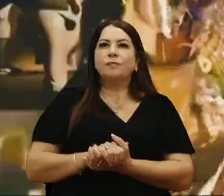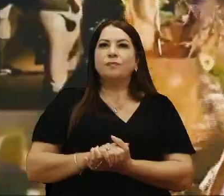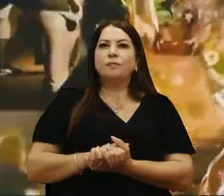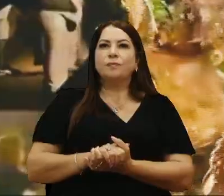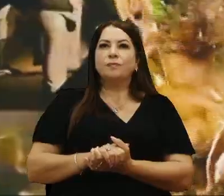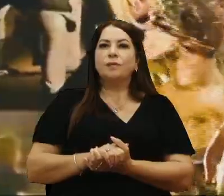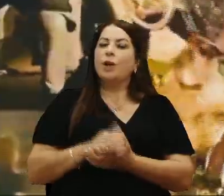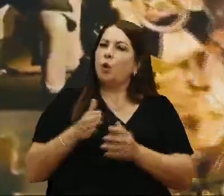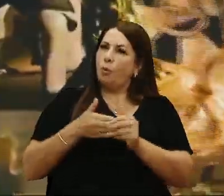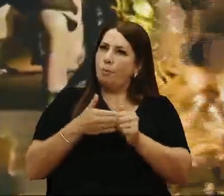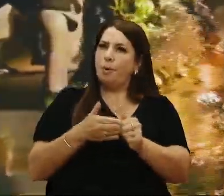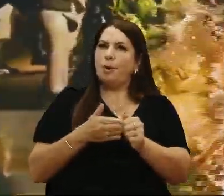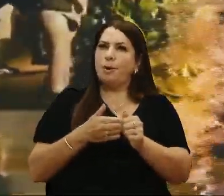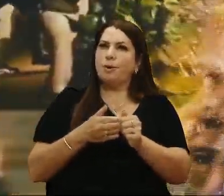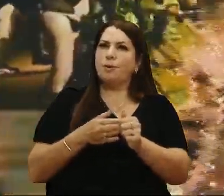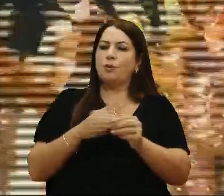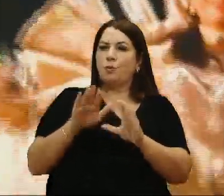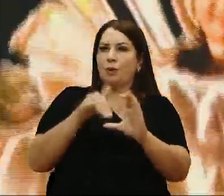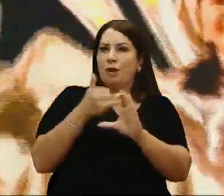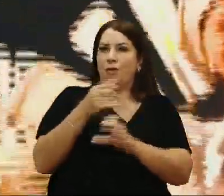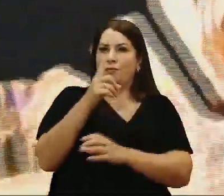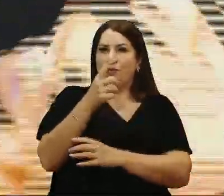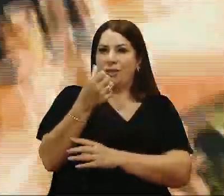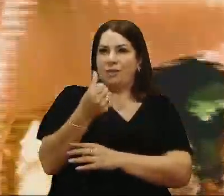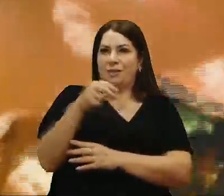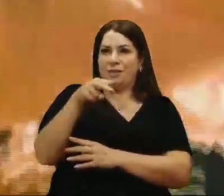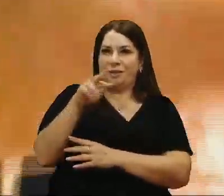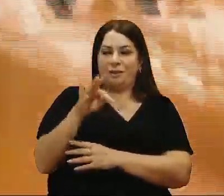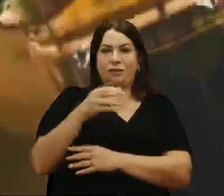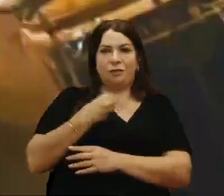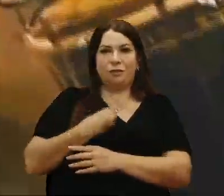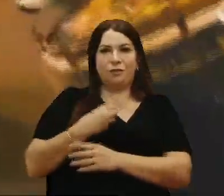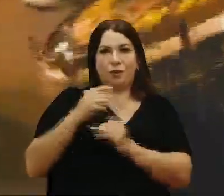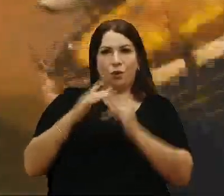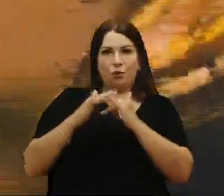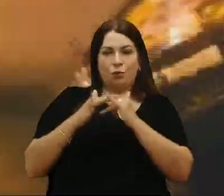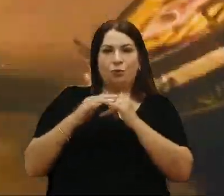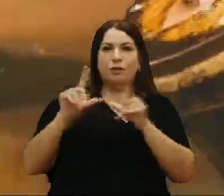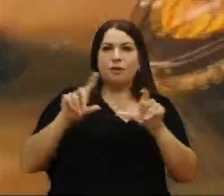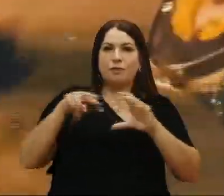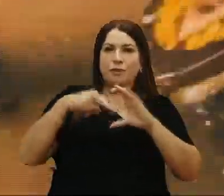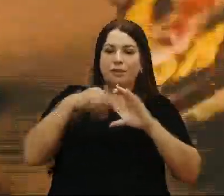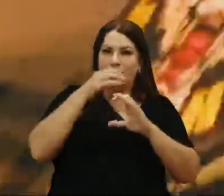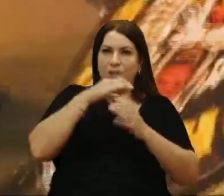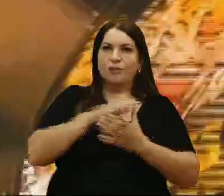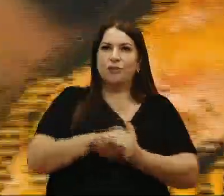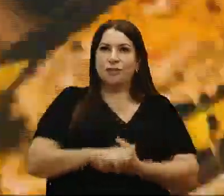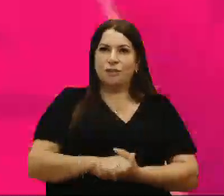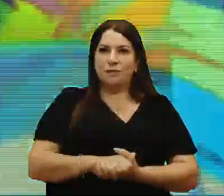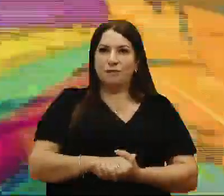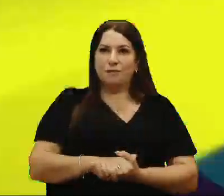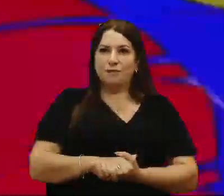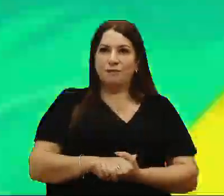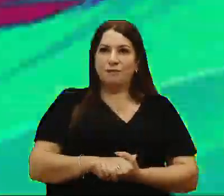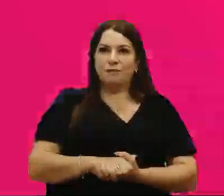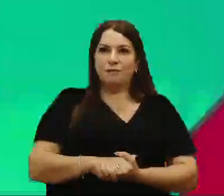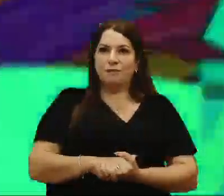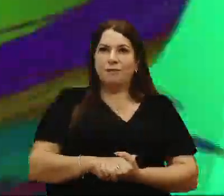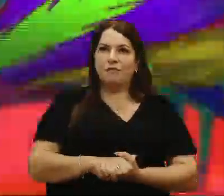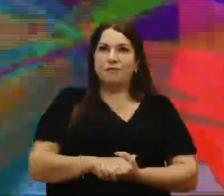19h45. Acompanhe no canal 16 da NET e ao vivo no YouTube da TV Câmara Caxias.